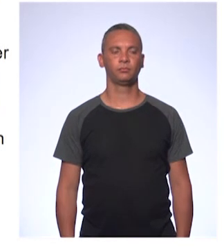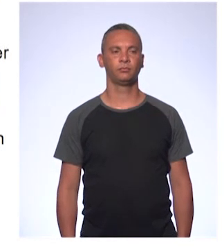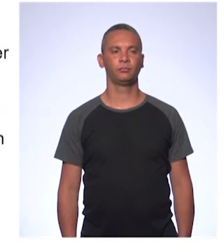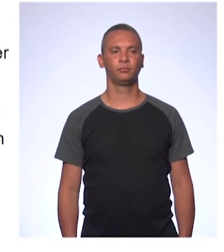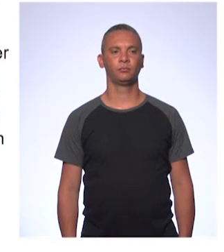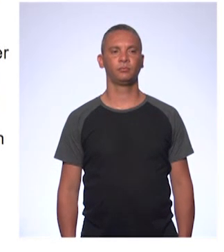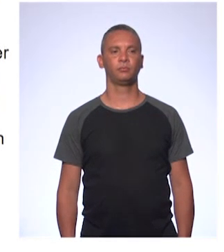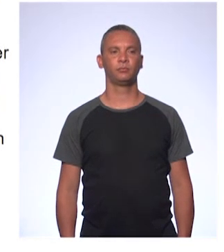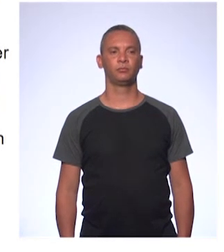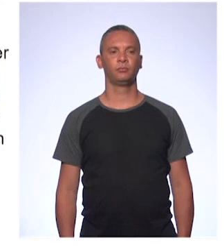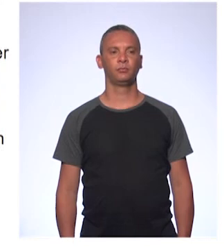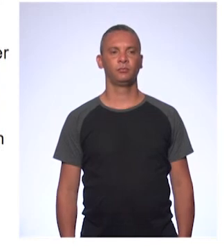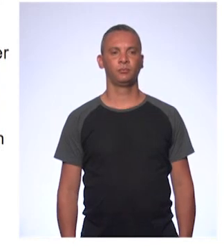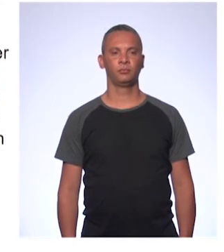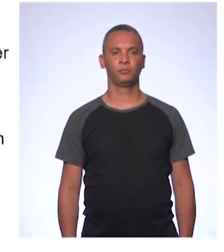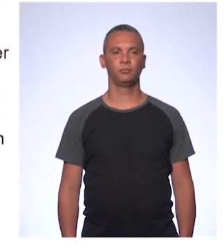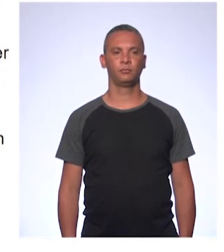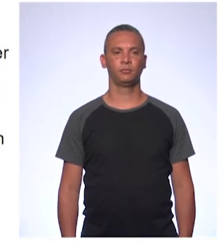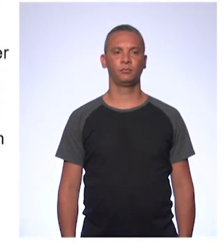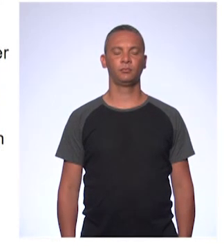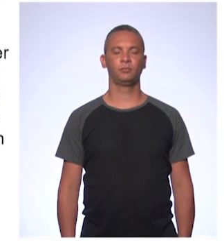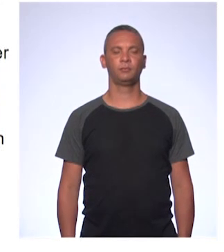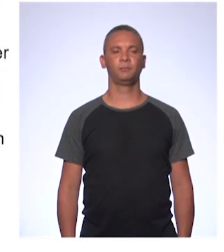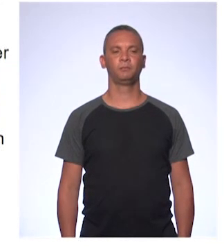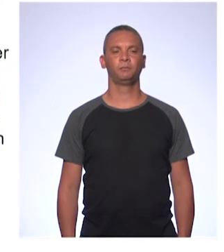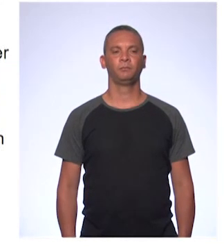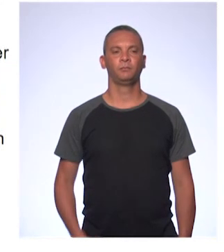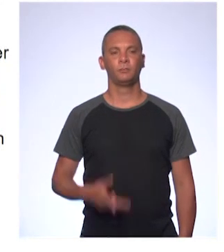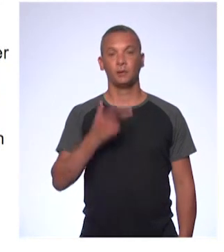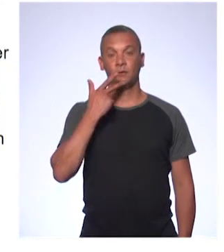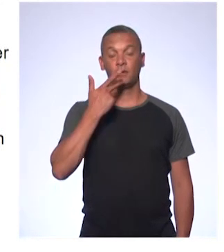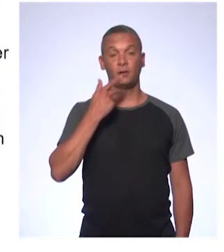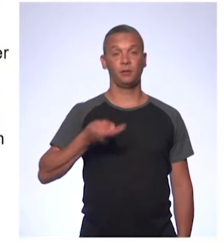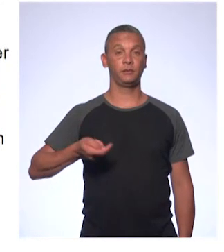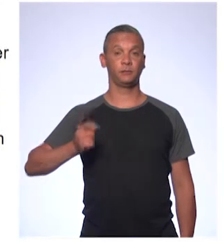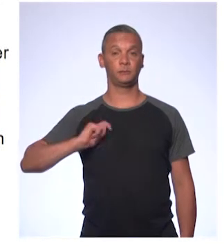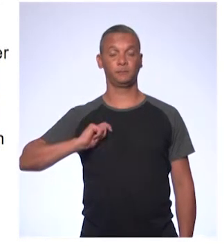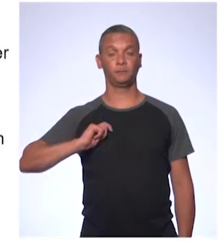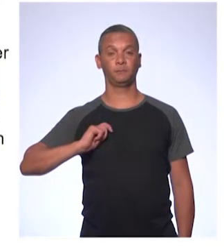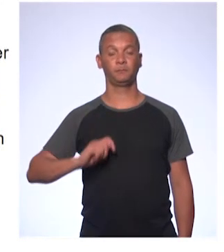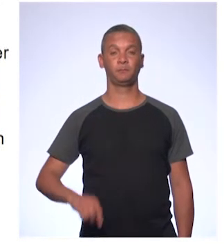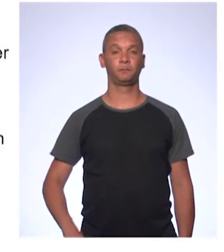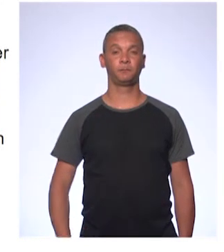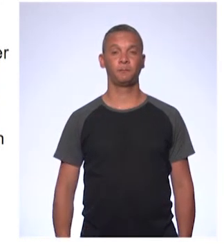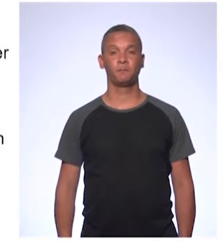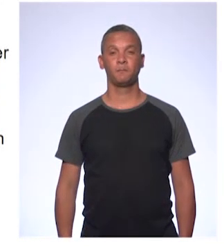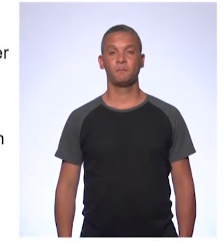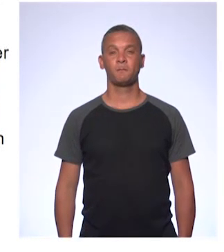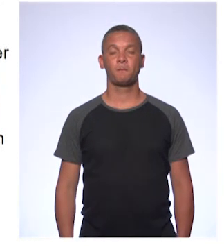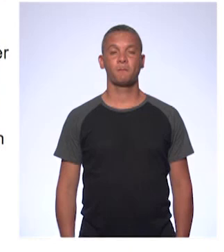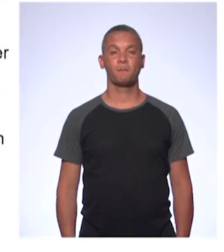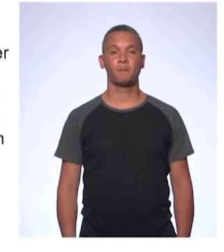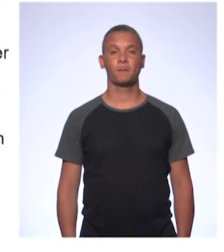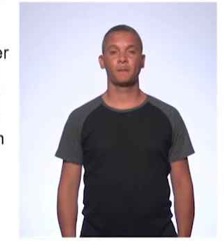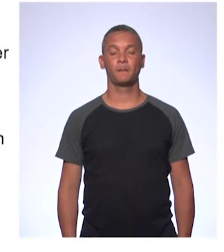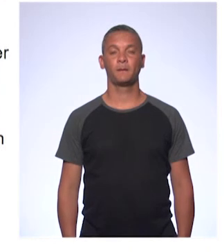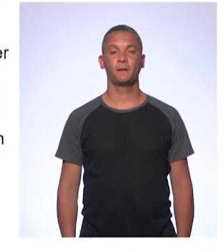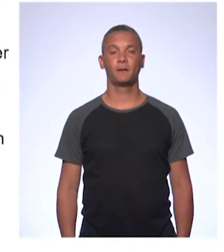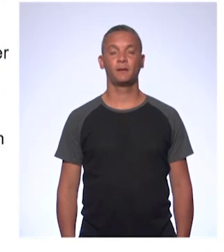regalan la necesidad de darle cuerda todos los días, la obligación de darle la obligación de darle cuerda todos los